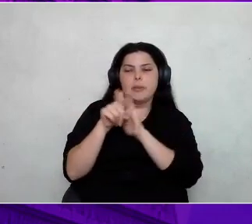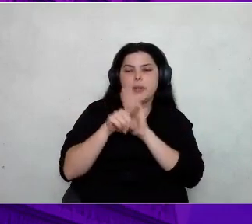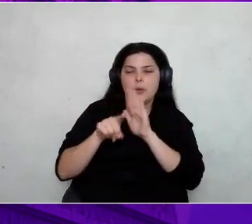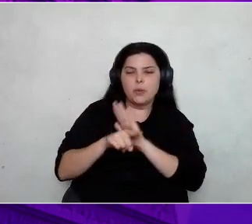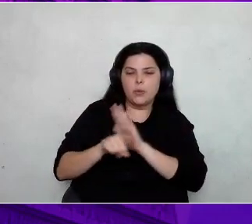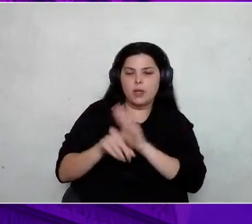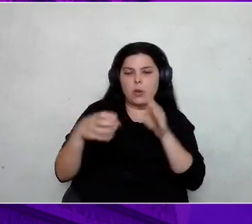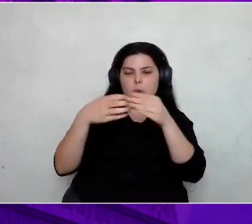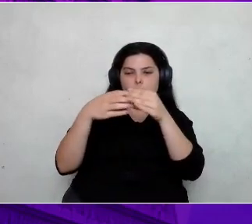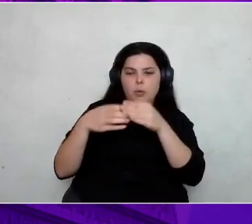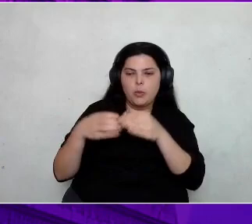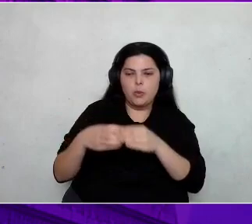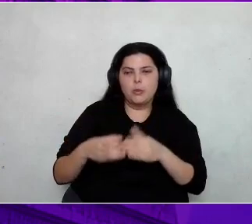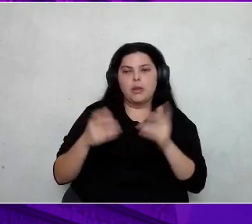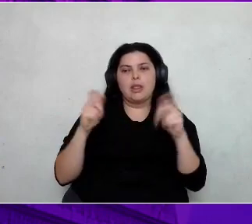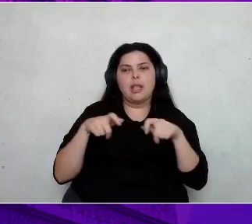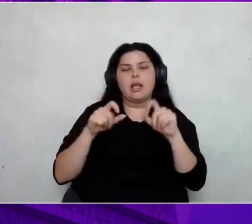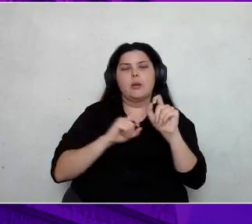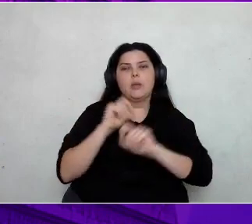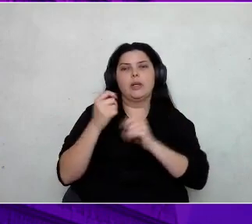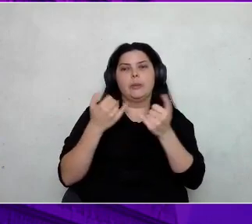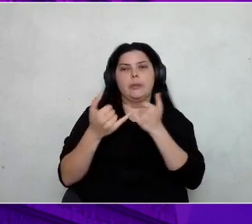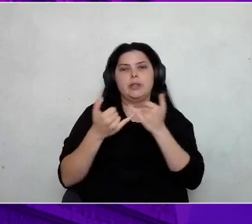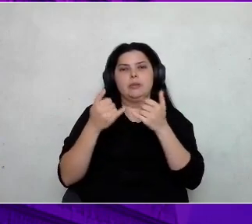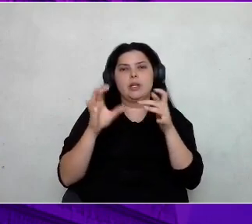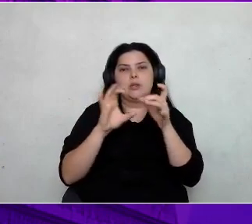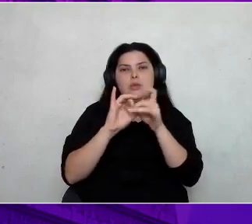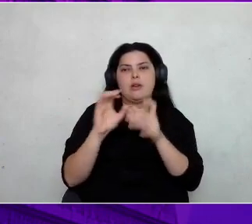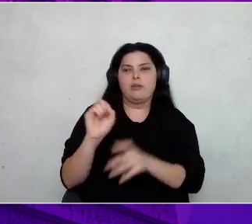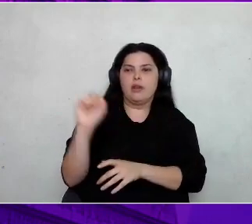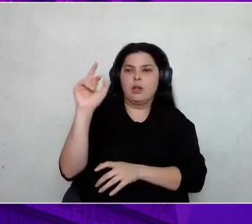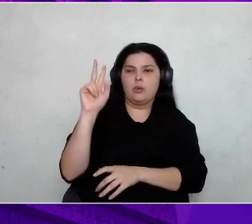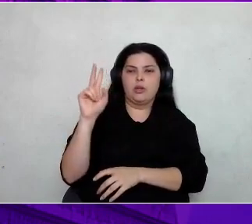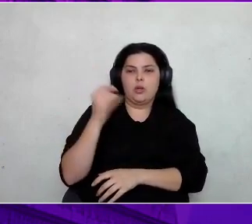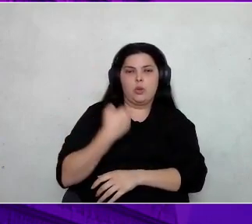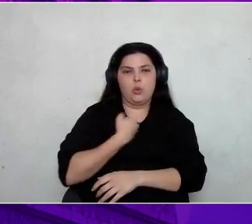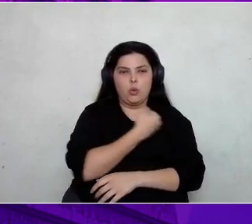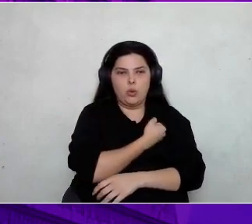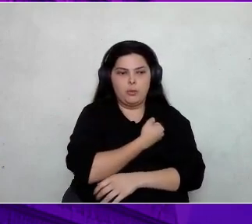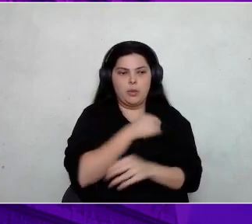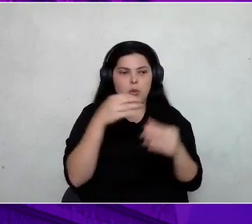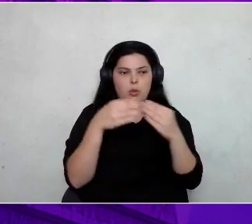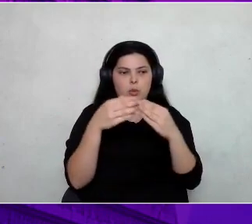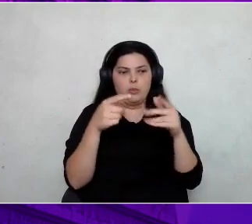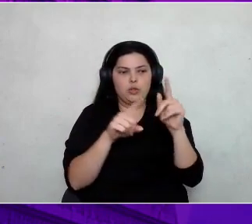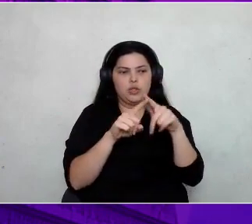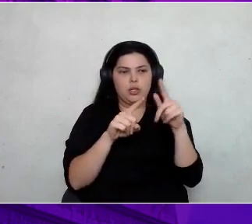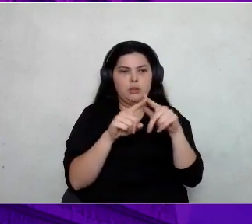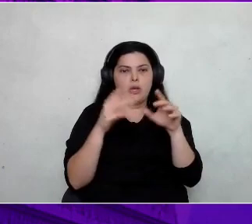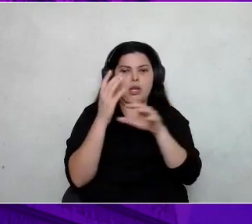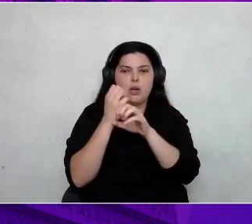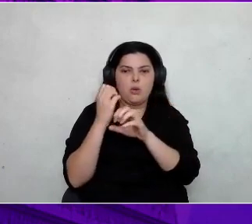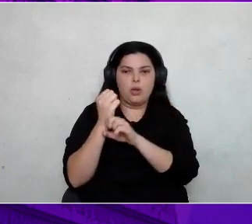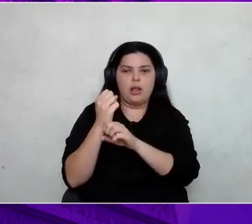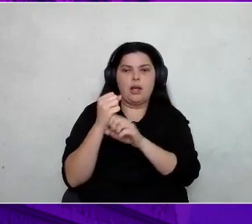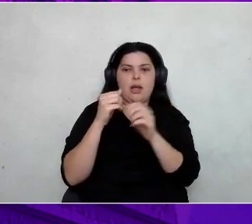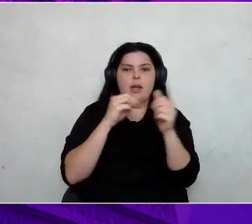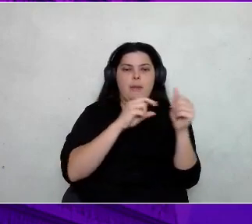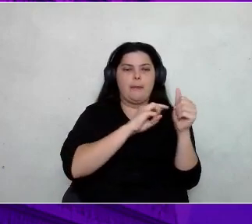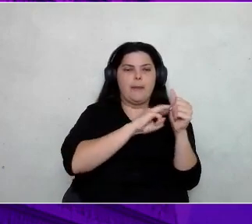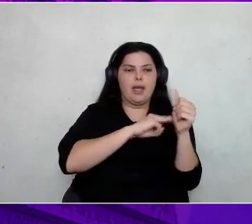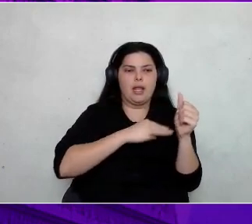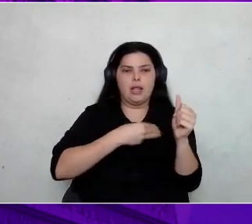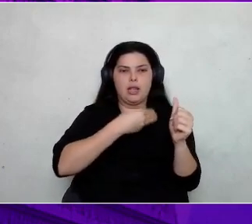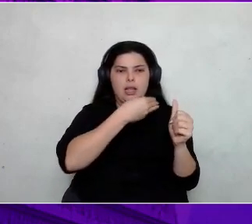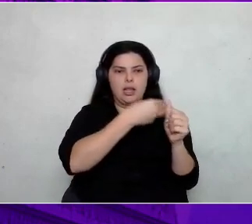vocês podem, de repente, associar um valor numérico para a categoria, calcular uma métrica para aquele valor e colocar isso